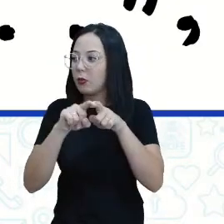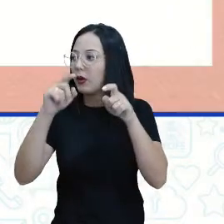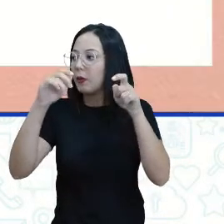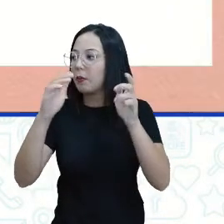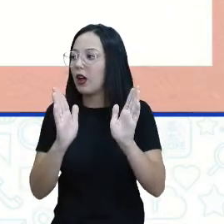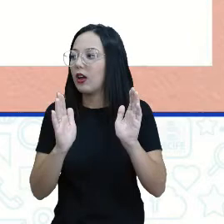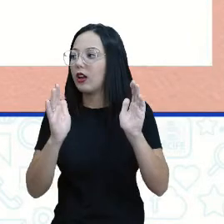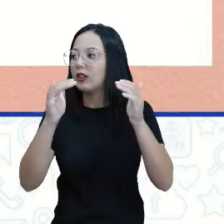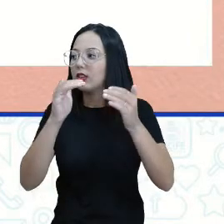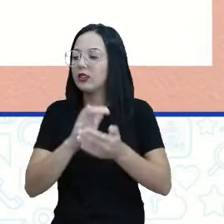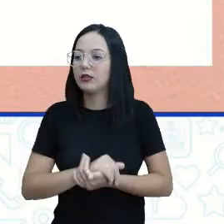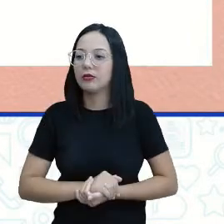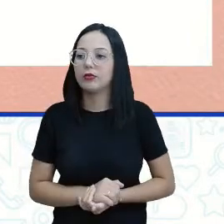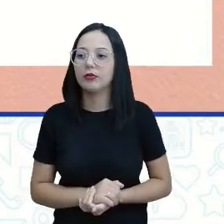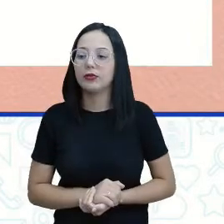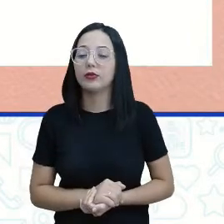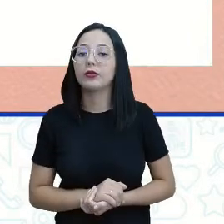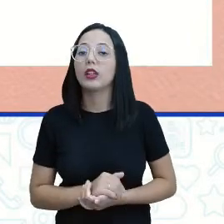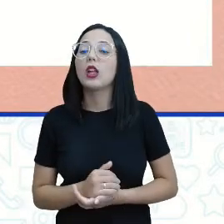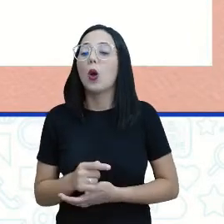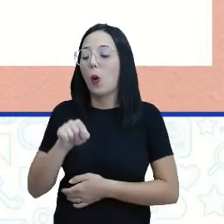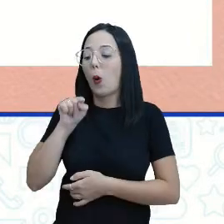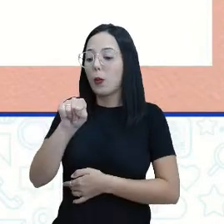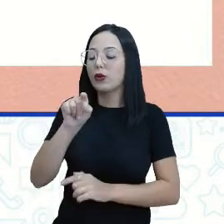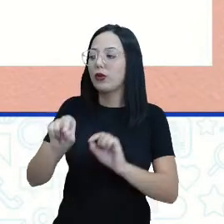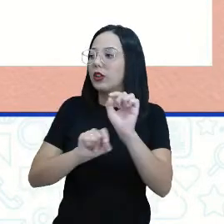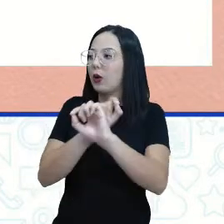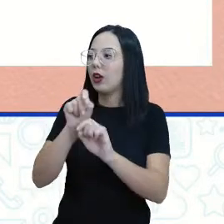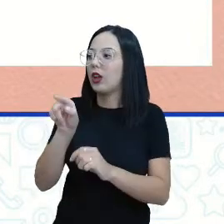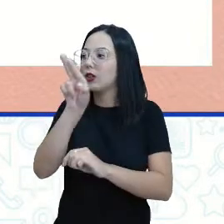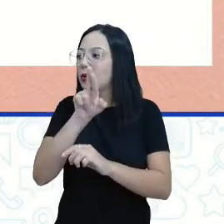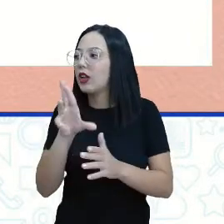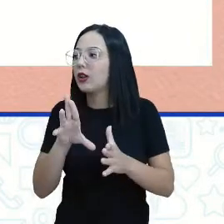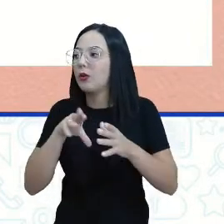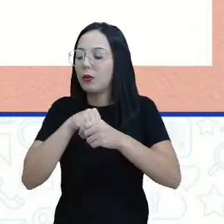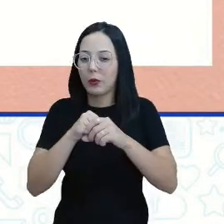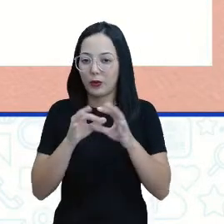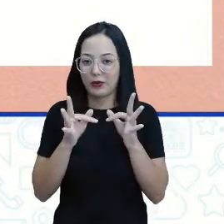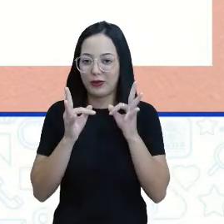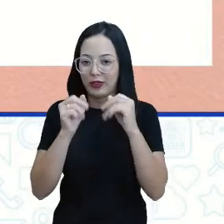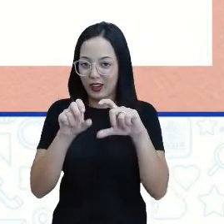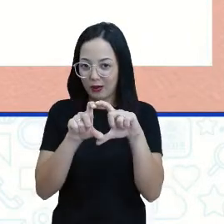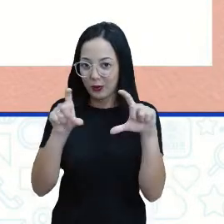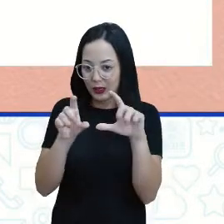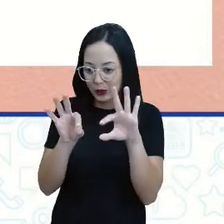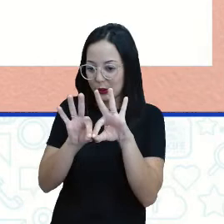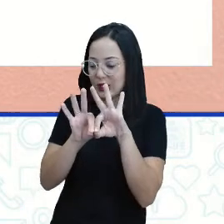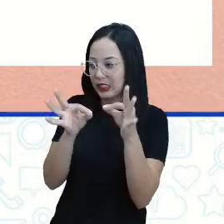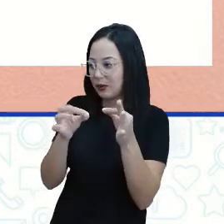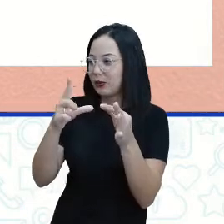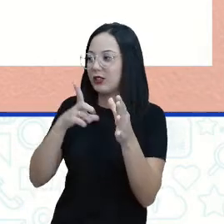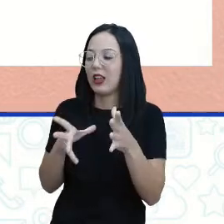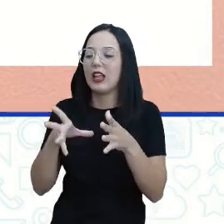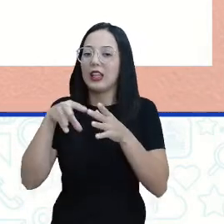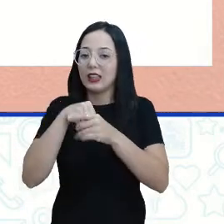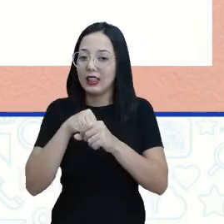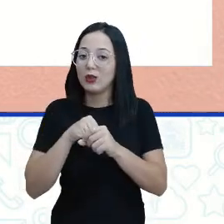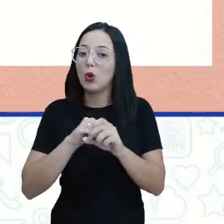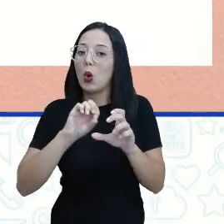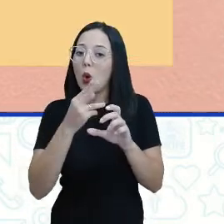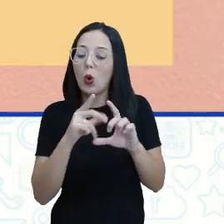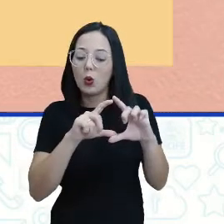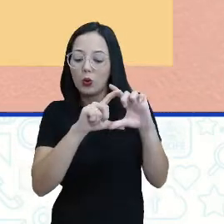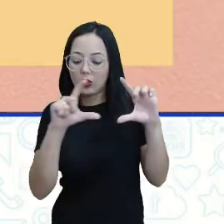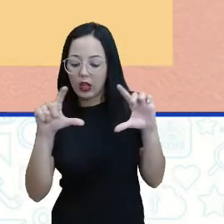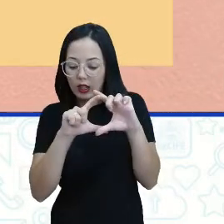travessão, tá? O ponto final ele é empregado no final de um período simples, oração absoluta, ou de um período